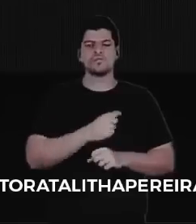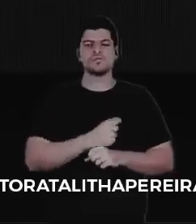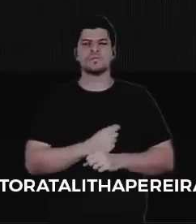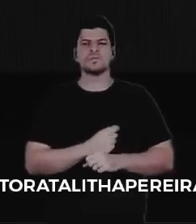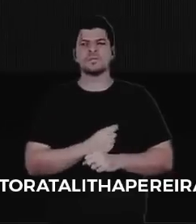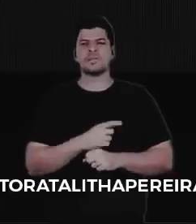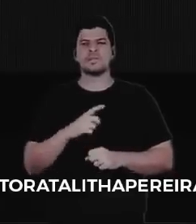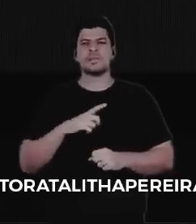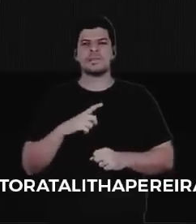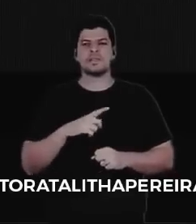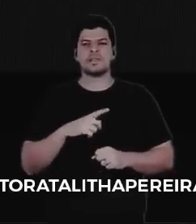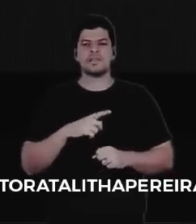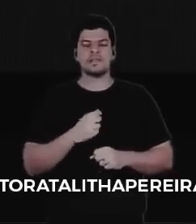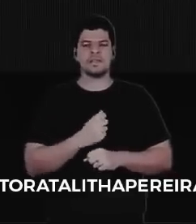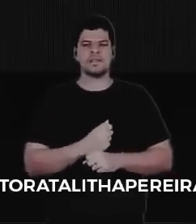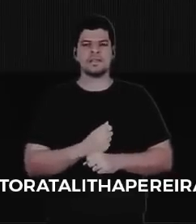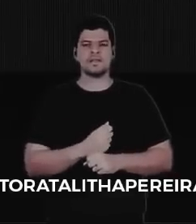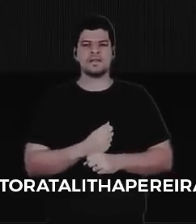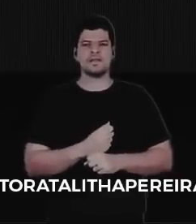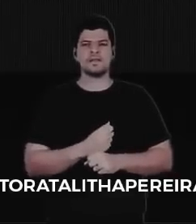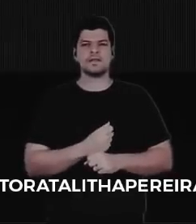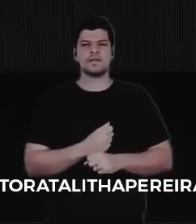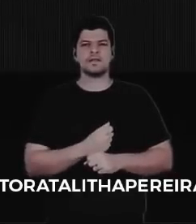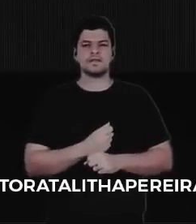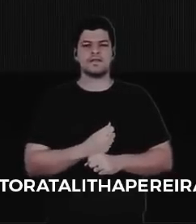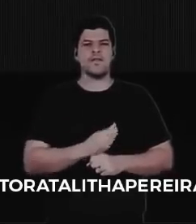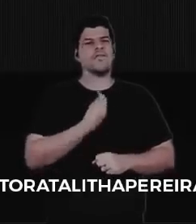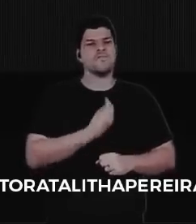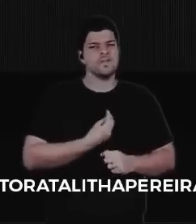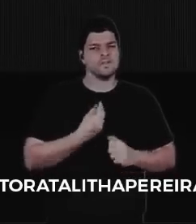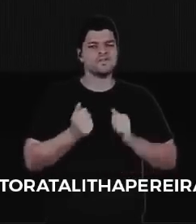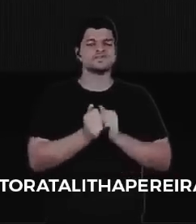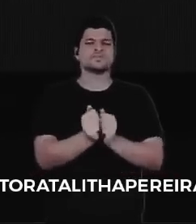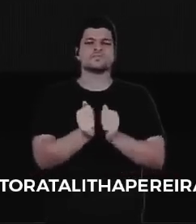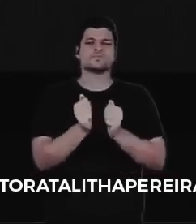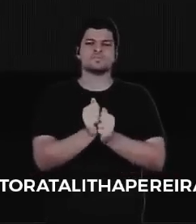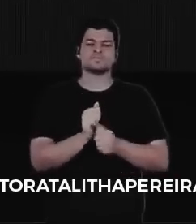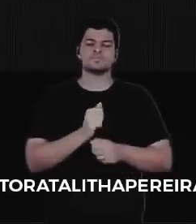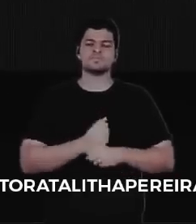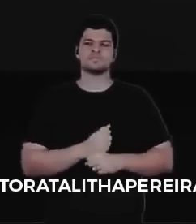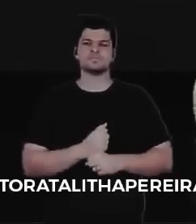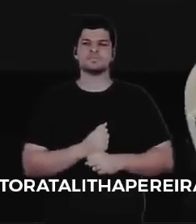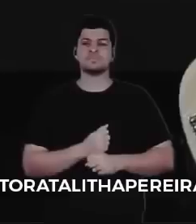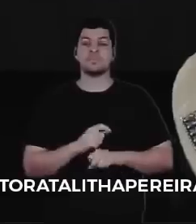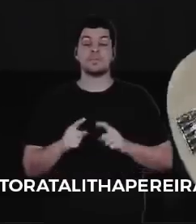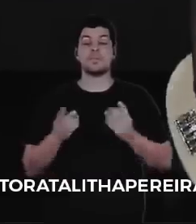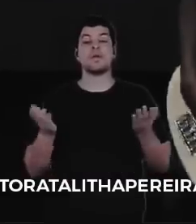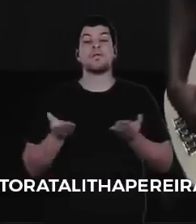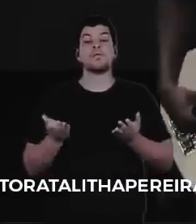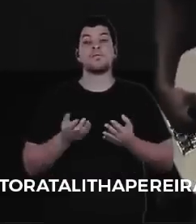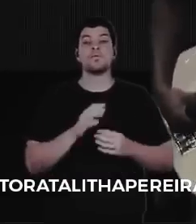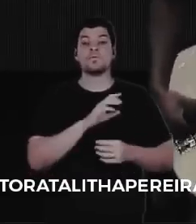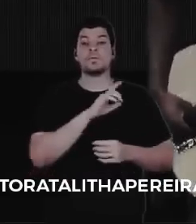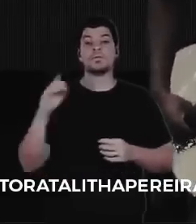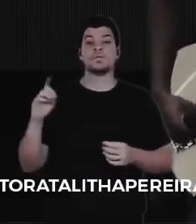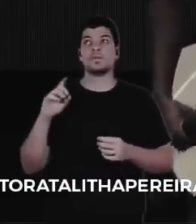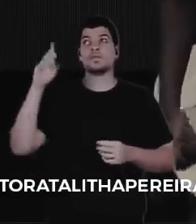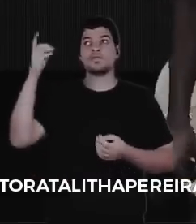arrancando, na verdade, levando na nossa vida. E hoje é o dia em que Deus tem que arrancar.